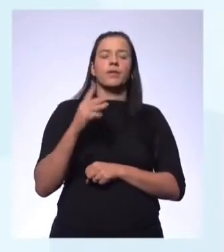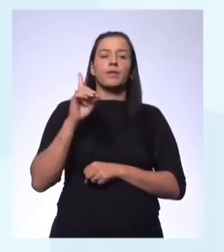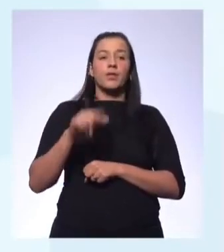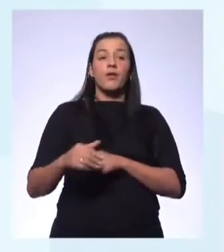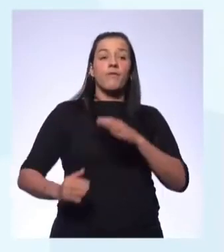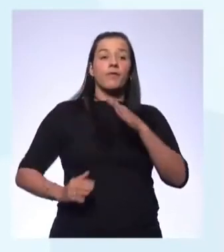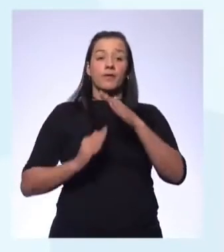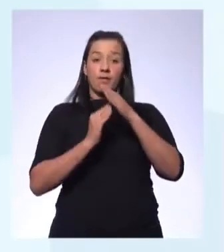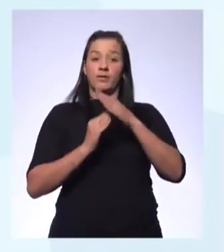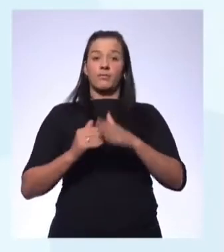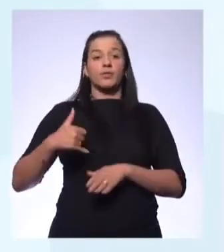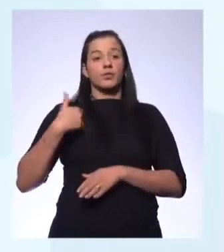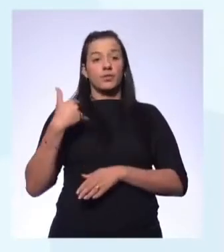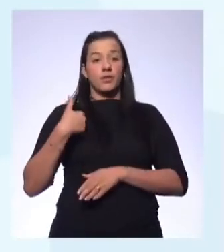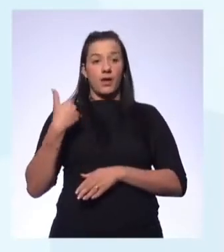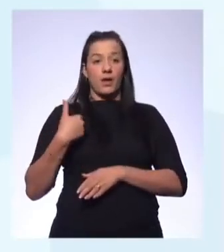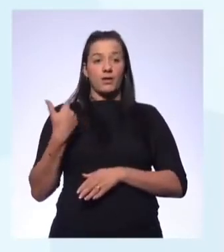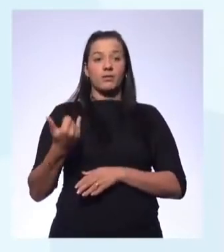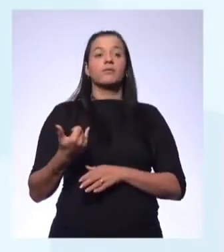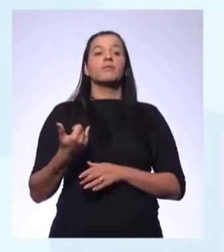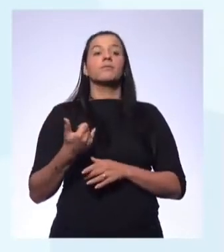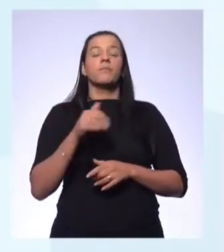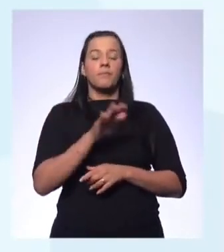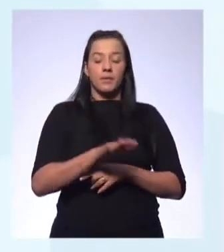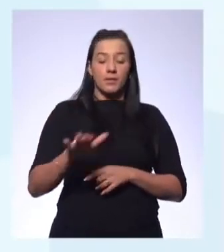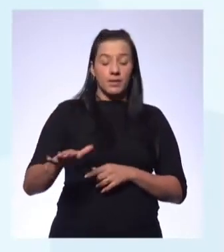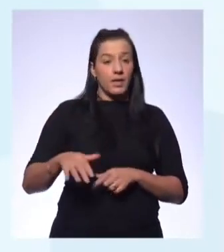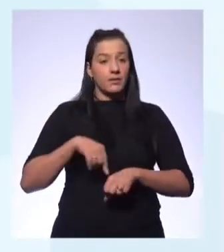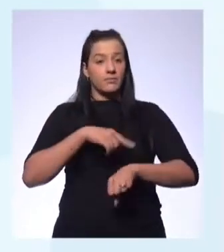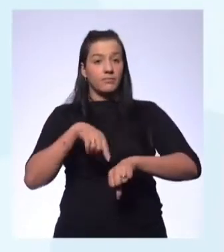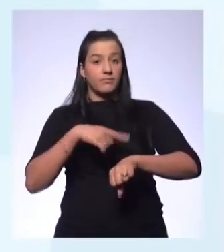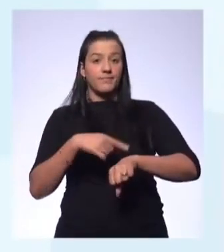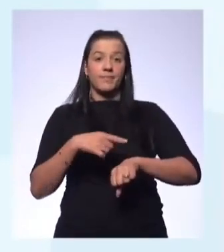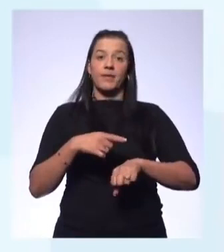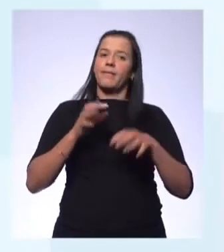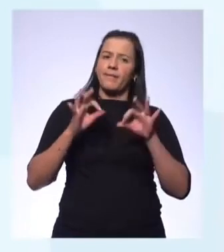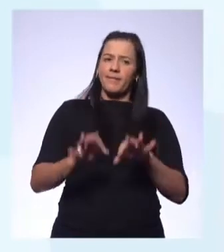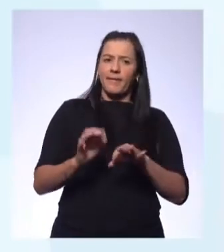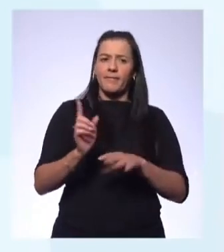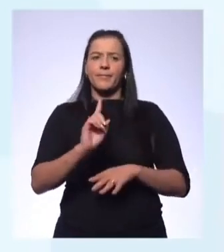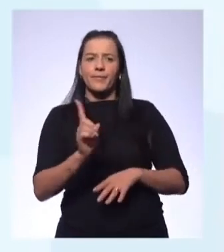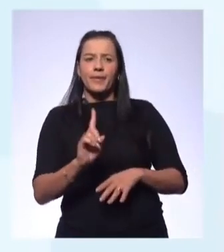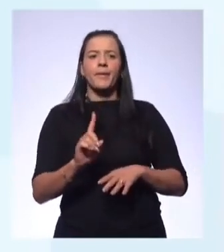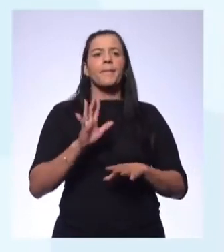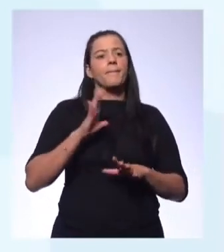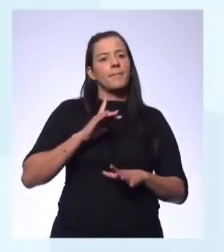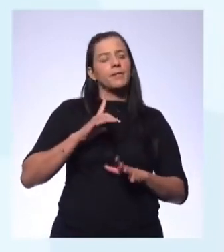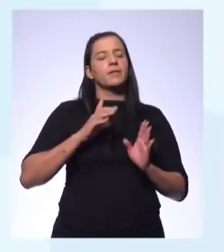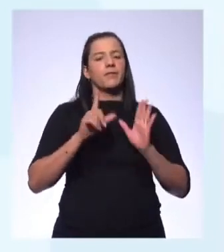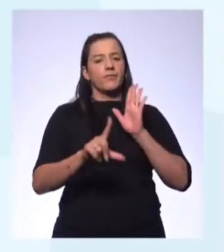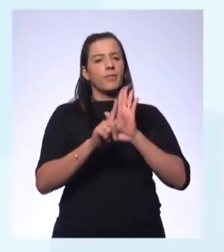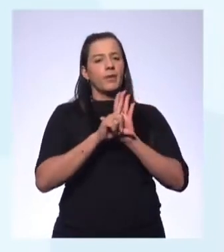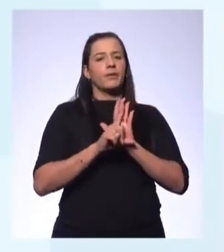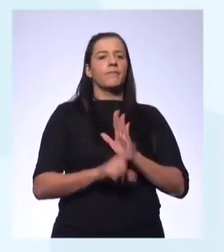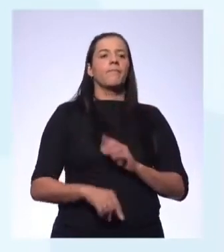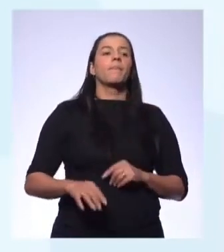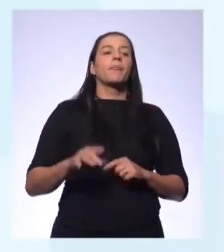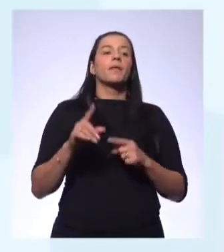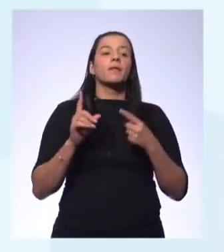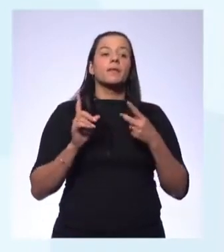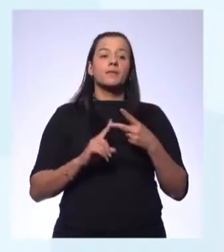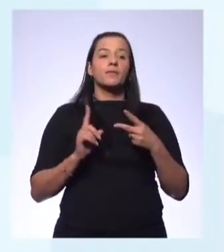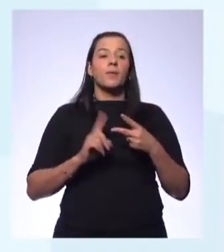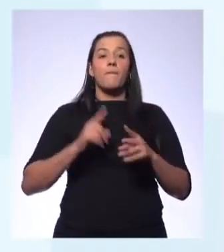houve um limite de idade de jornada para crianças, não é o ideal ainda, mas já havia alguma regulação. Proibição do